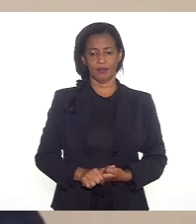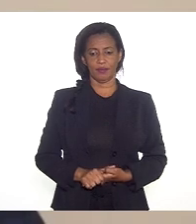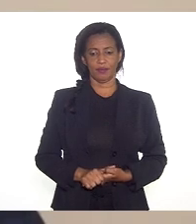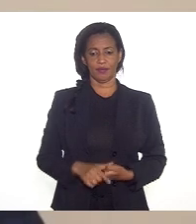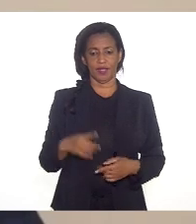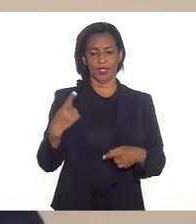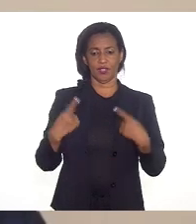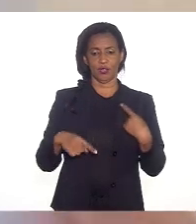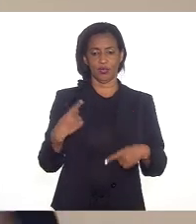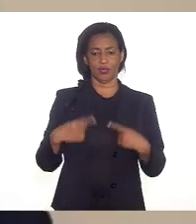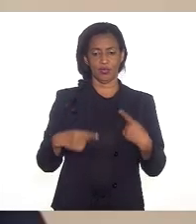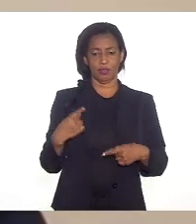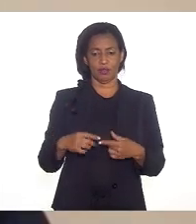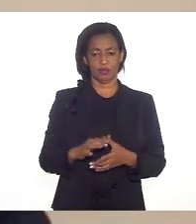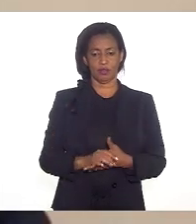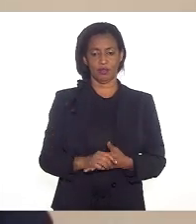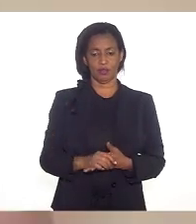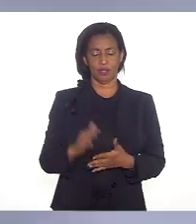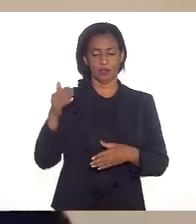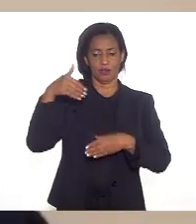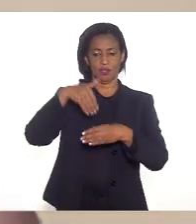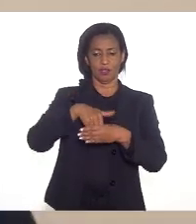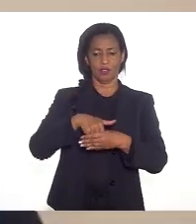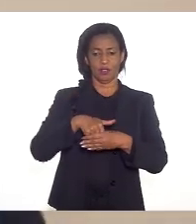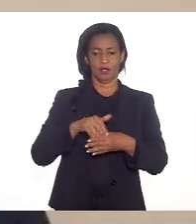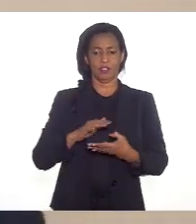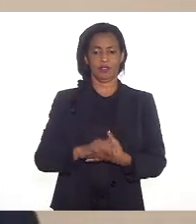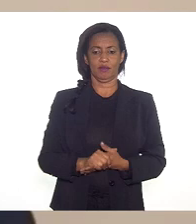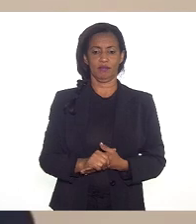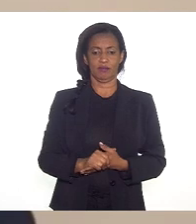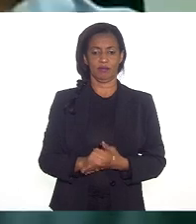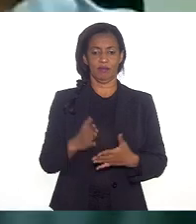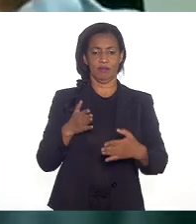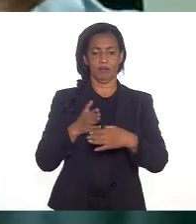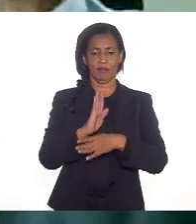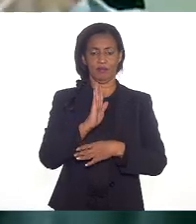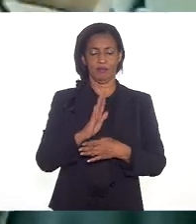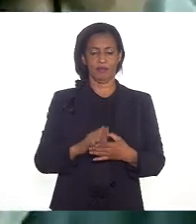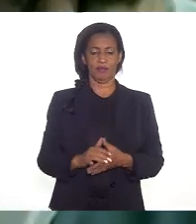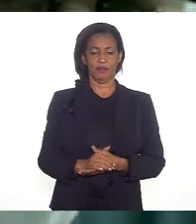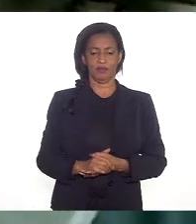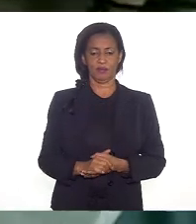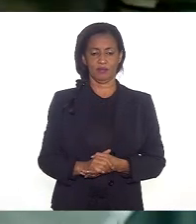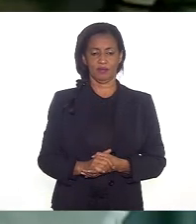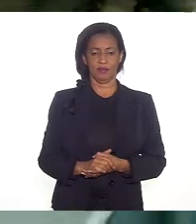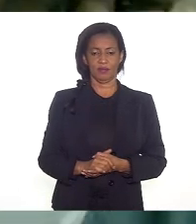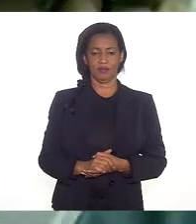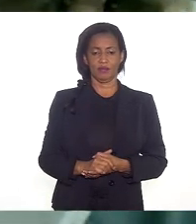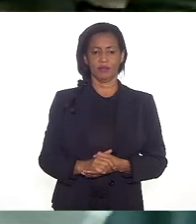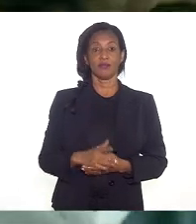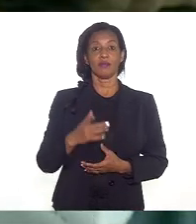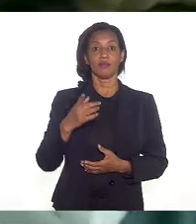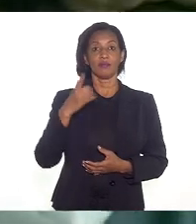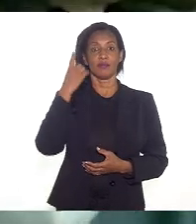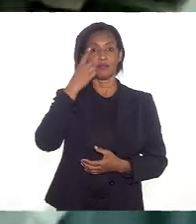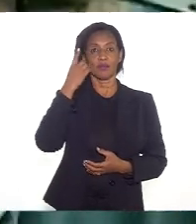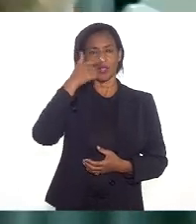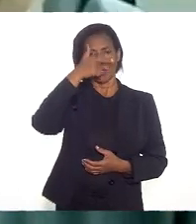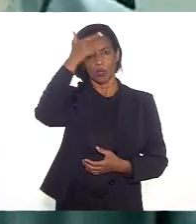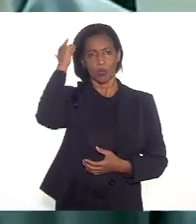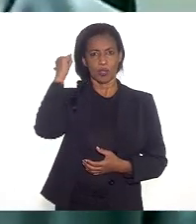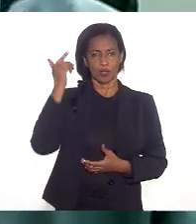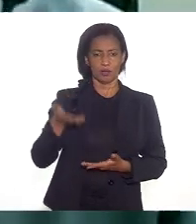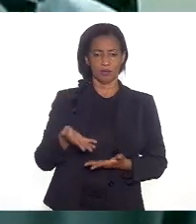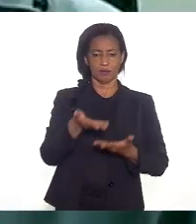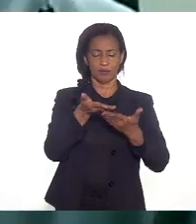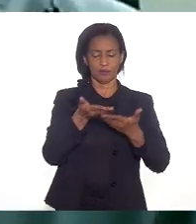Em discussão, em votação, aprovado. Deputado Luiz Paulo. Um